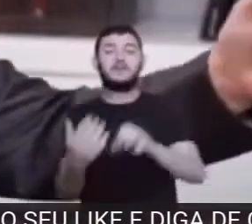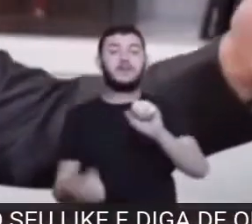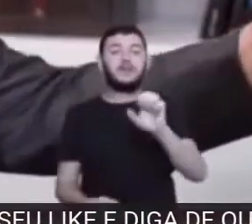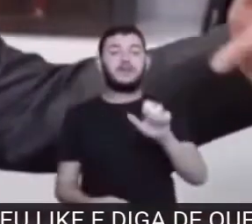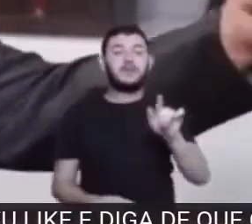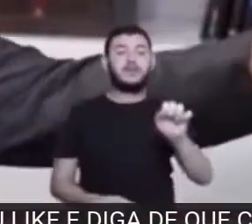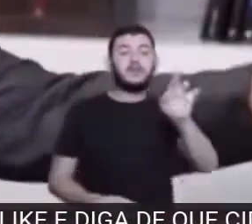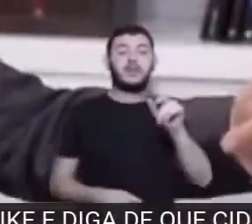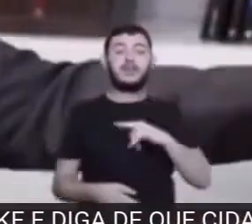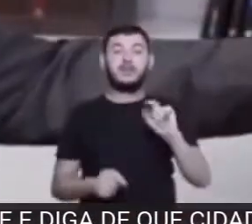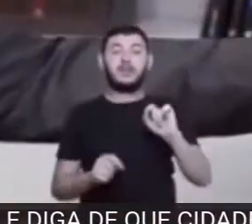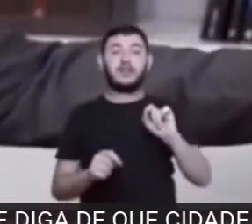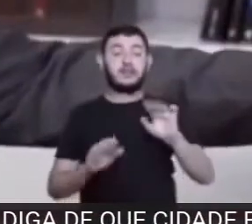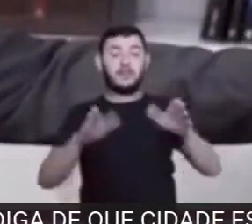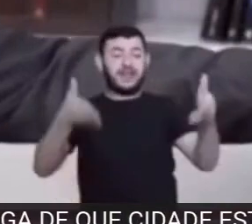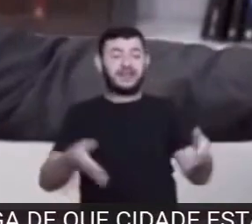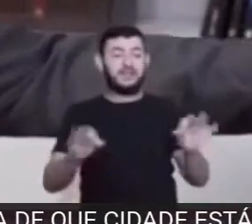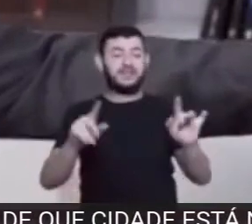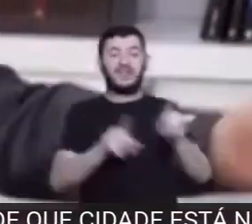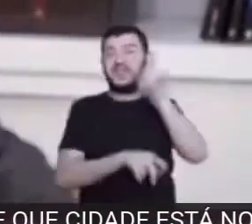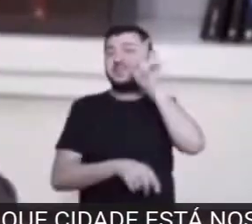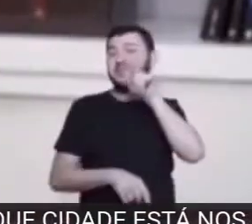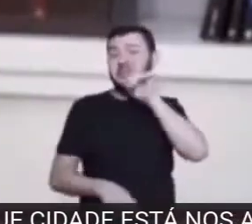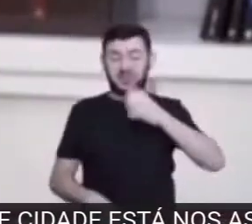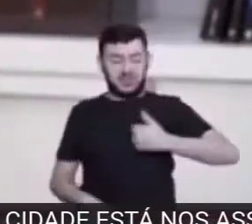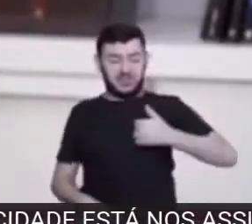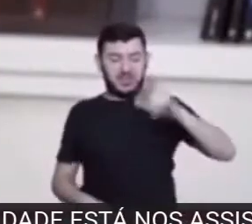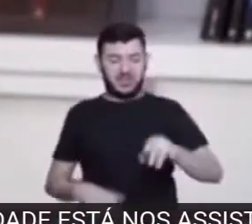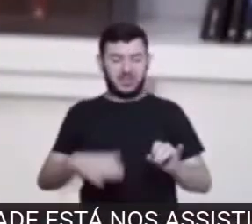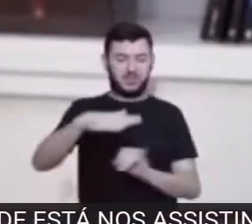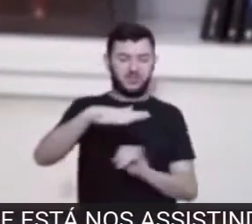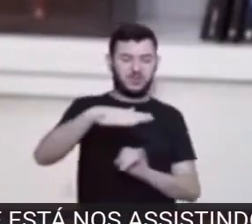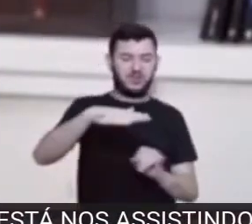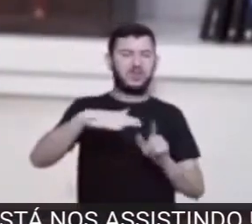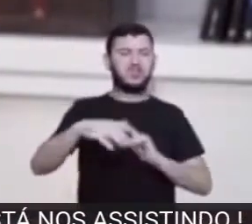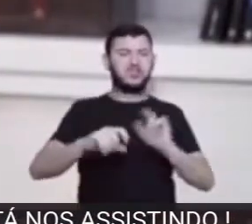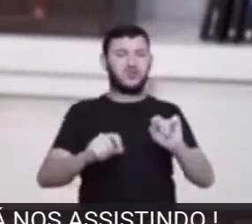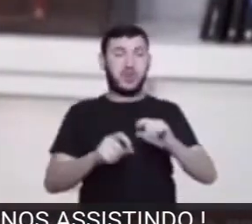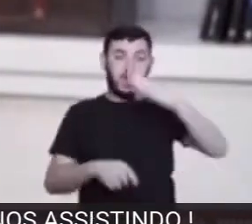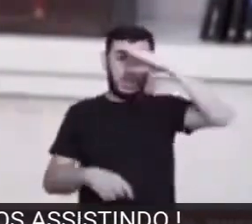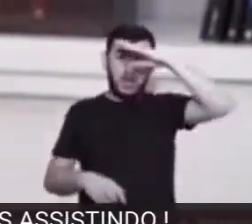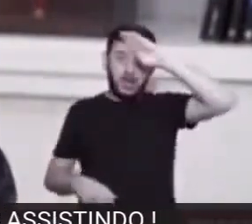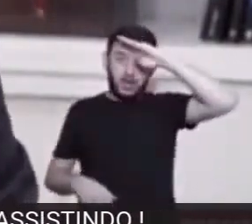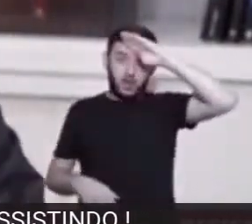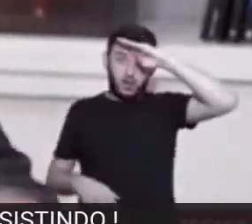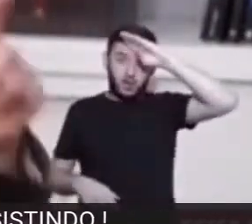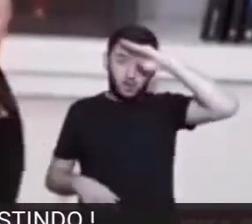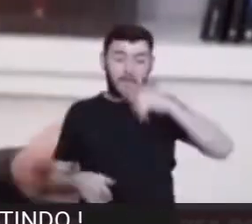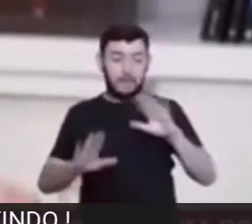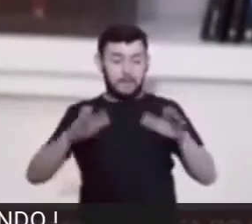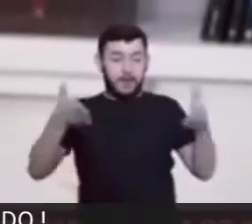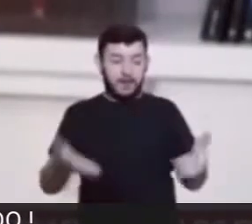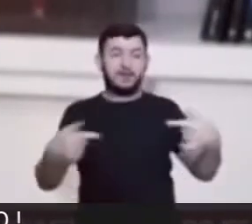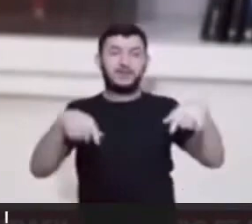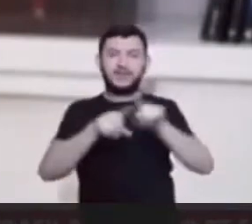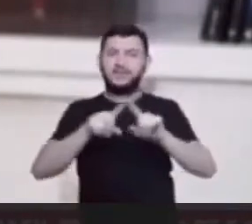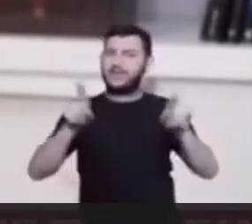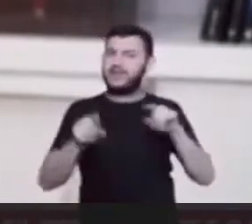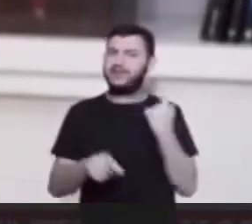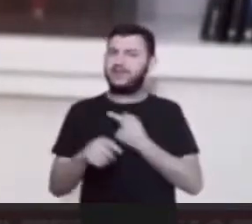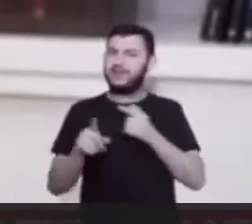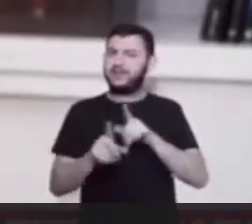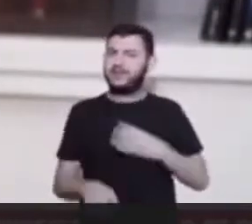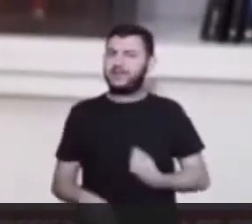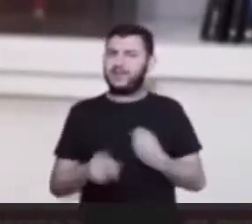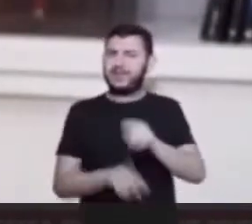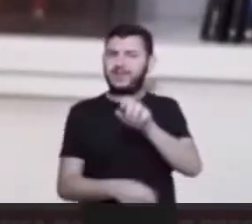era a única instituição multilateral que Cuba participava. Nós fizemos os BRICS. Os BRICS, né?